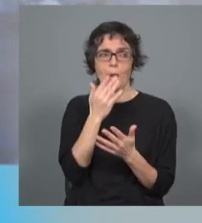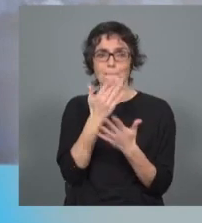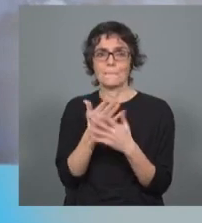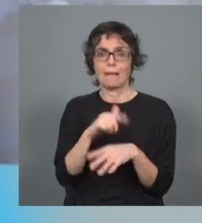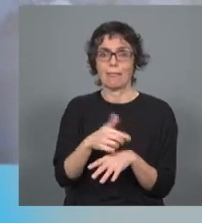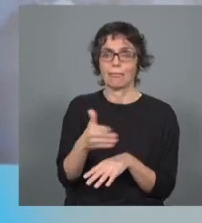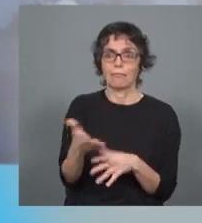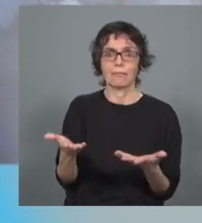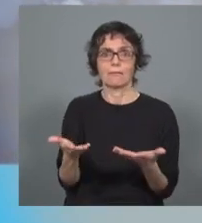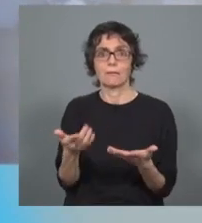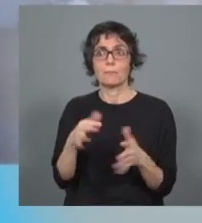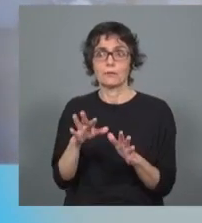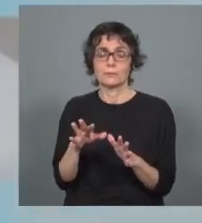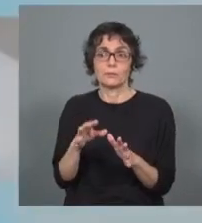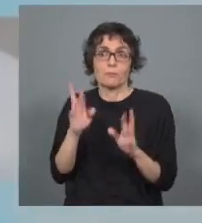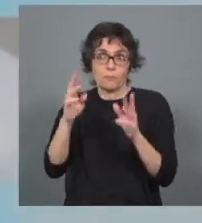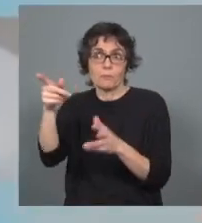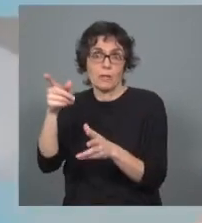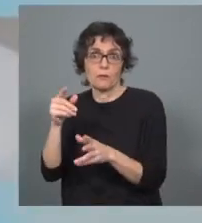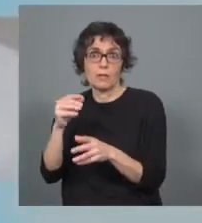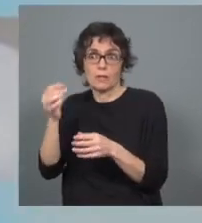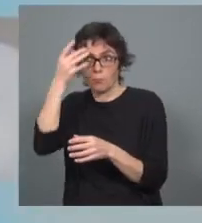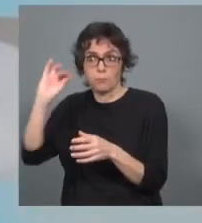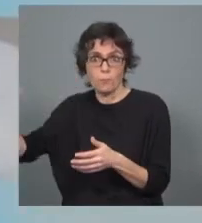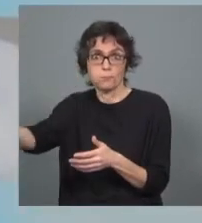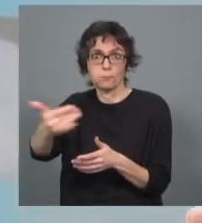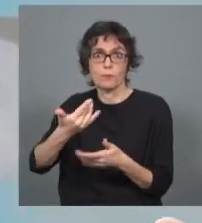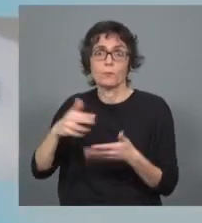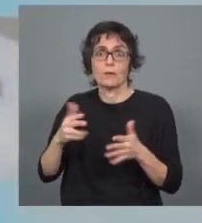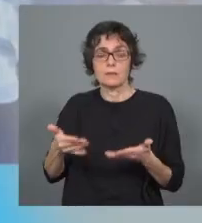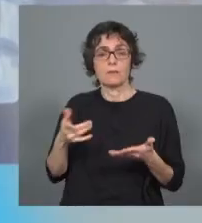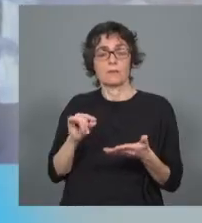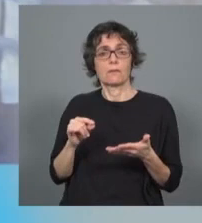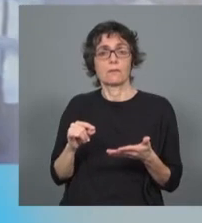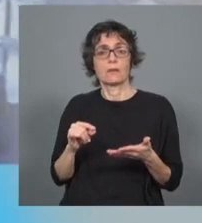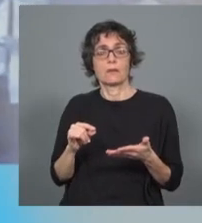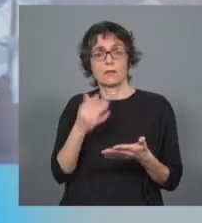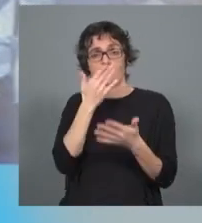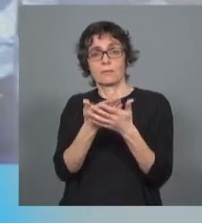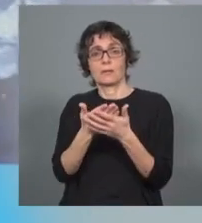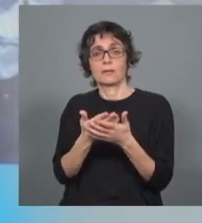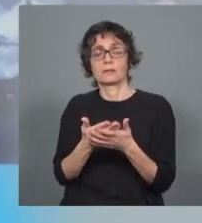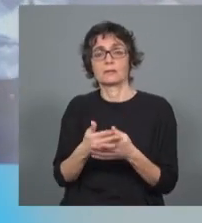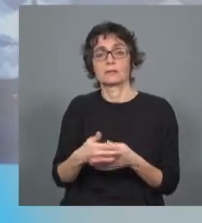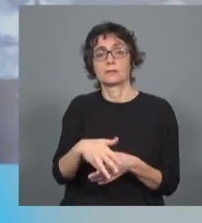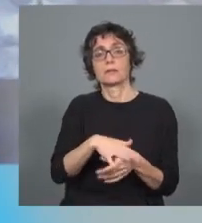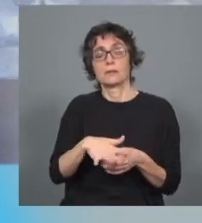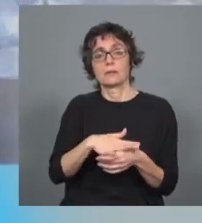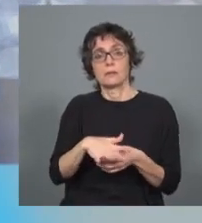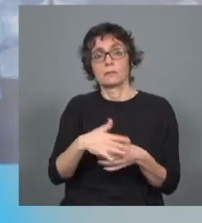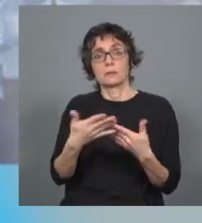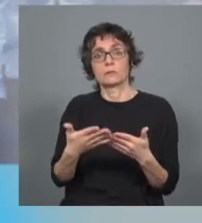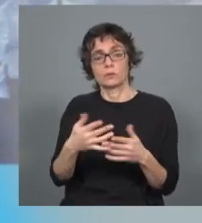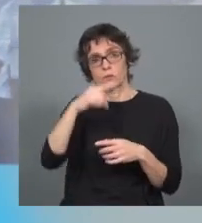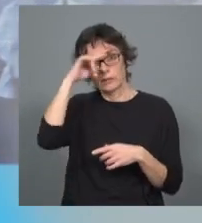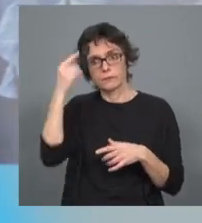que aconteça, mas admito que possa não acontecer em função do caráter relativamente limitado da questão que há para resolver. Mas deixe-me